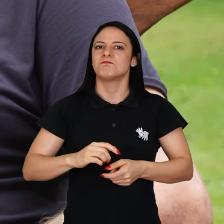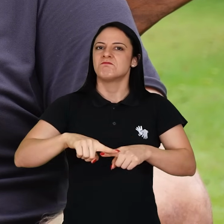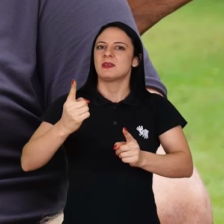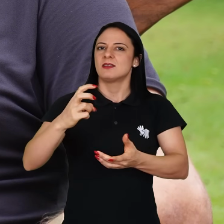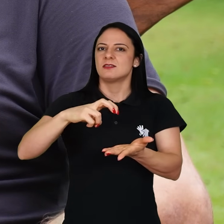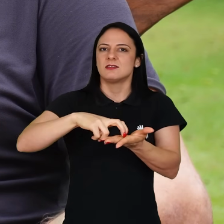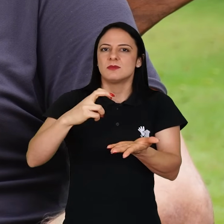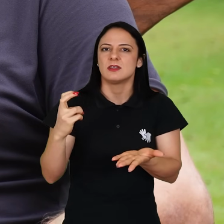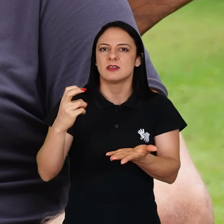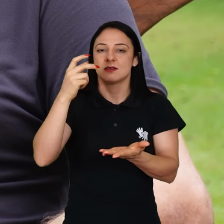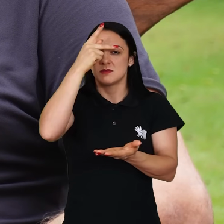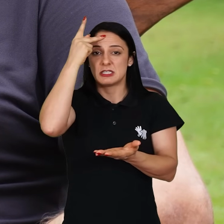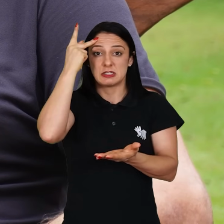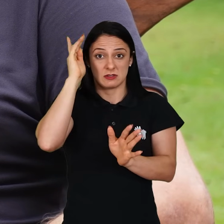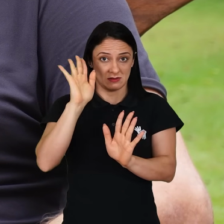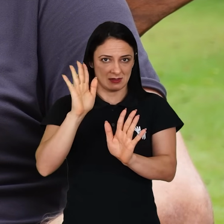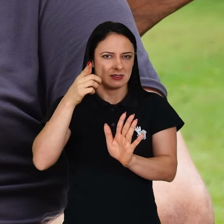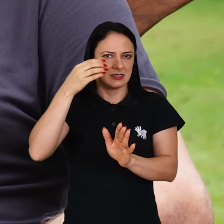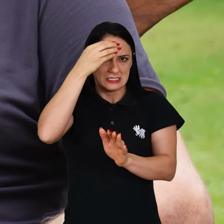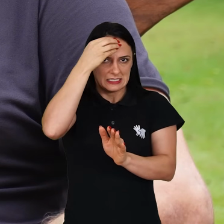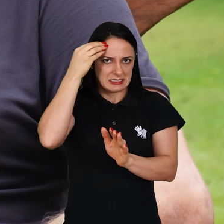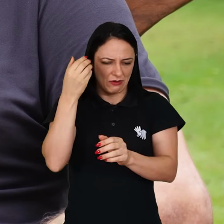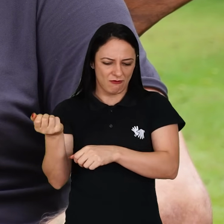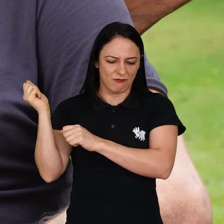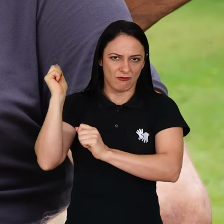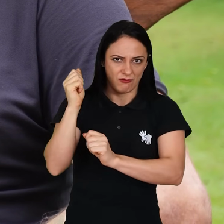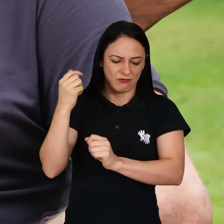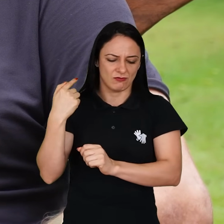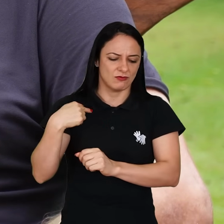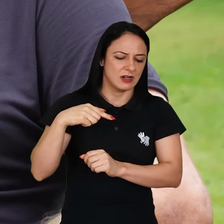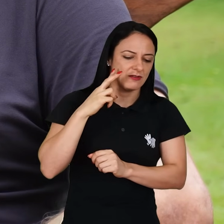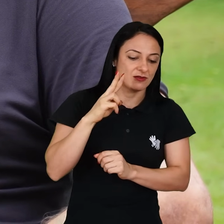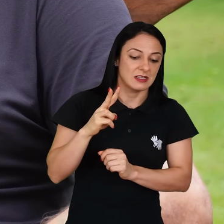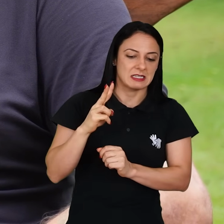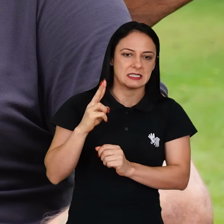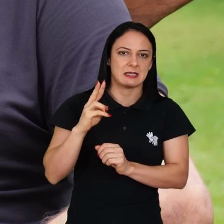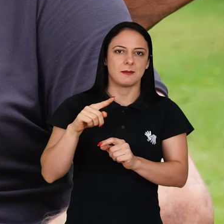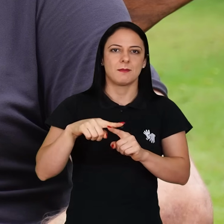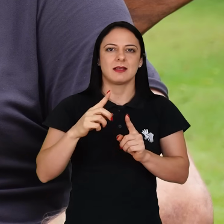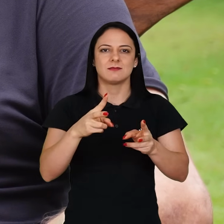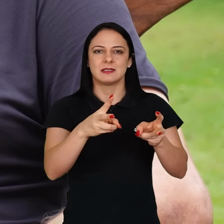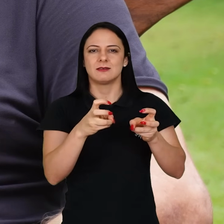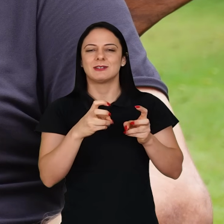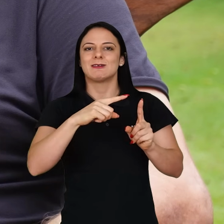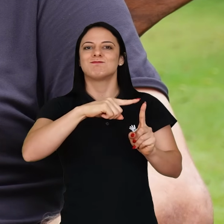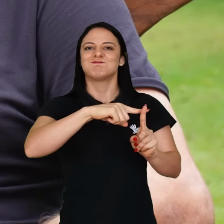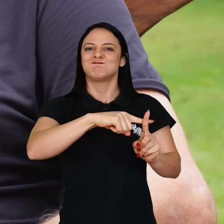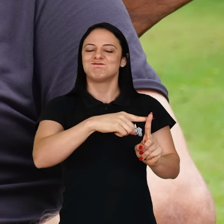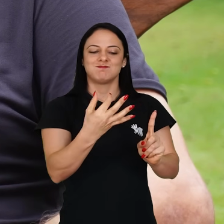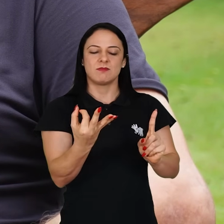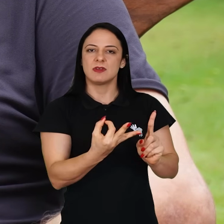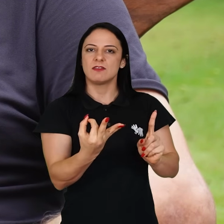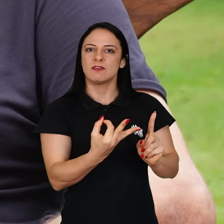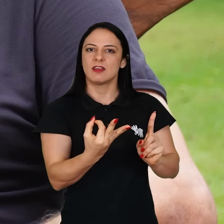no outro dia, um dos jagunços esqueceu uma foice, foi lá buscar, quando voltou, disse: patrão, a cruz não queimou. A cruz